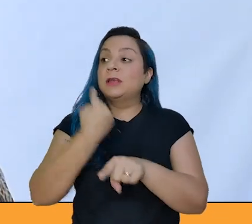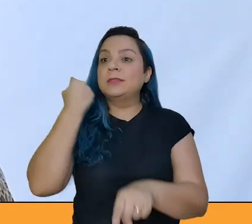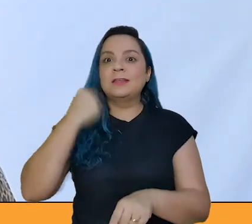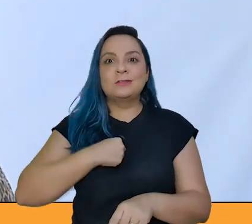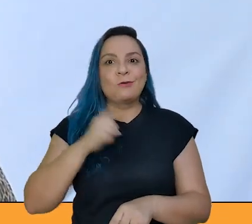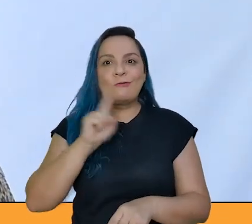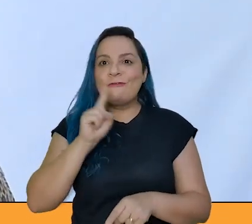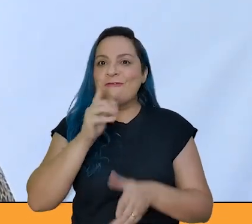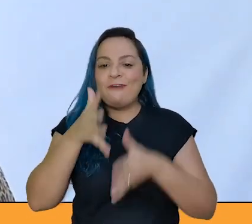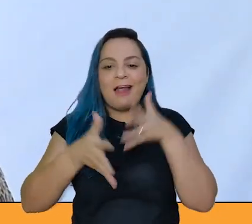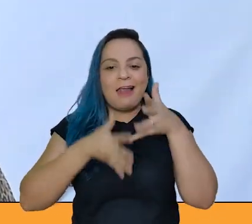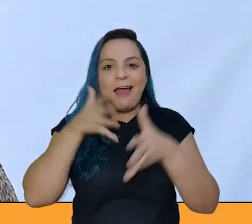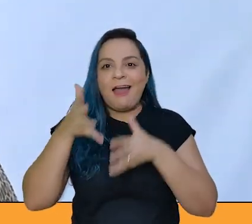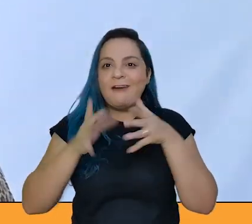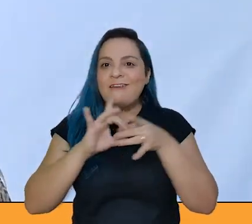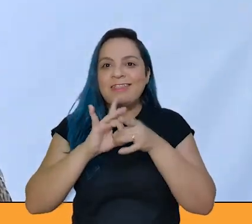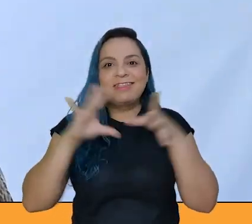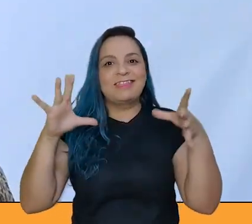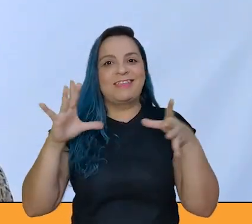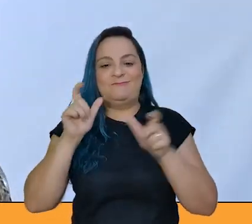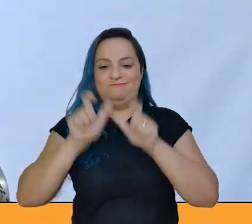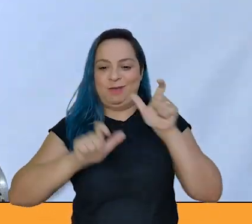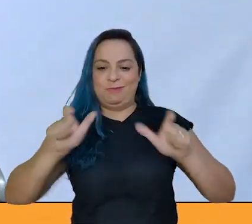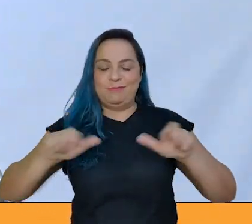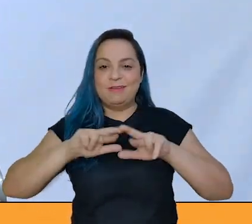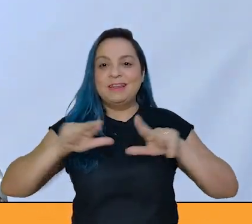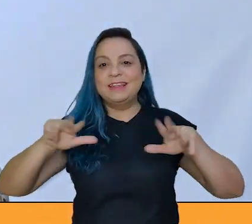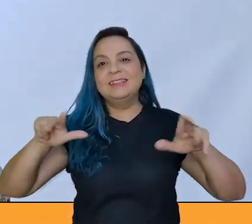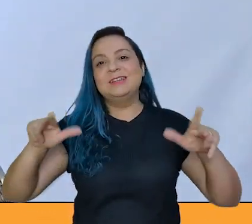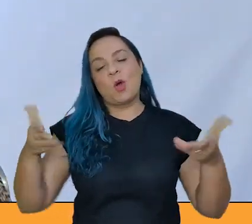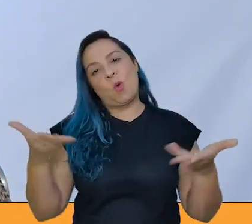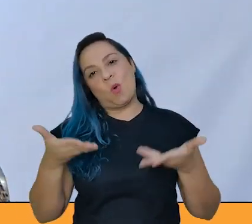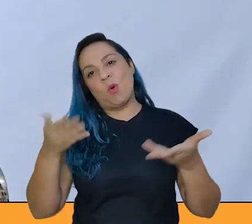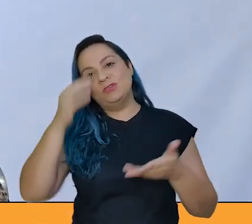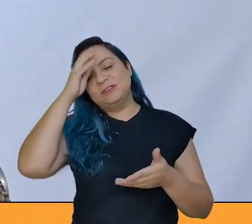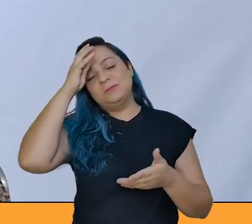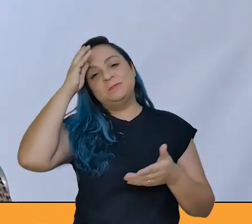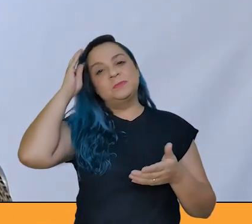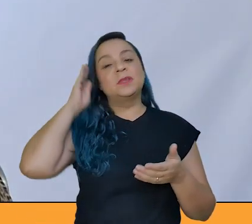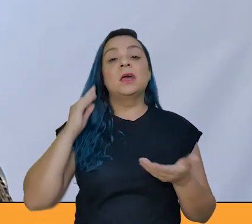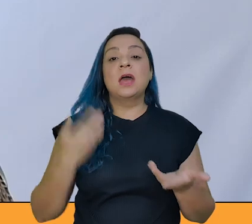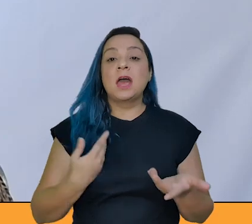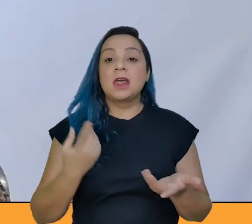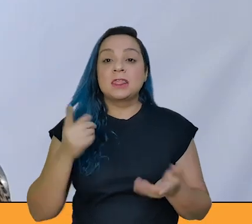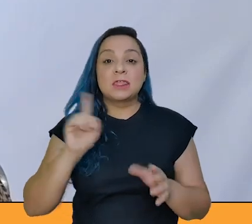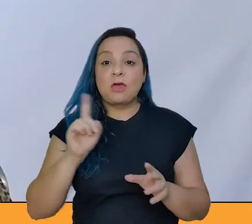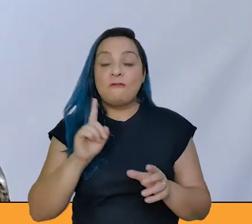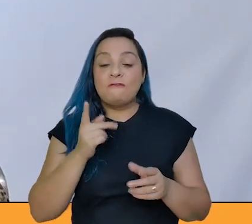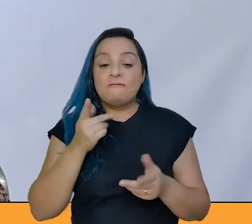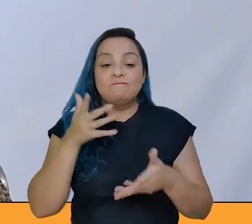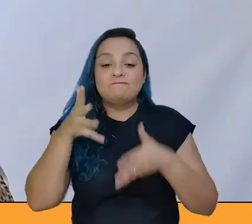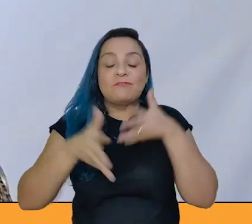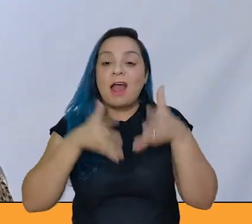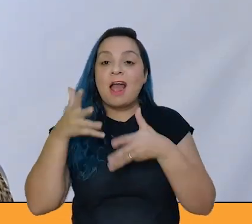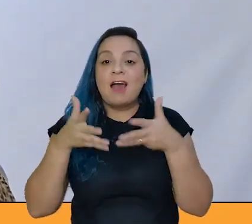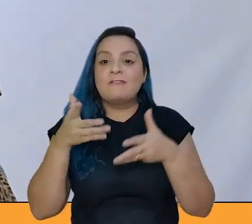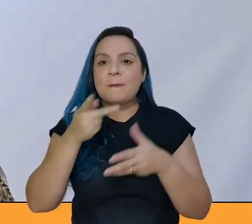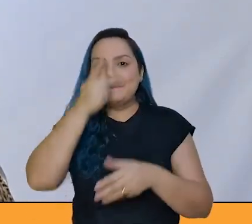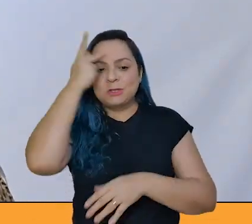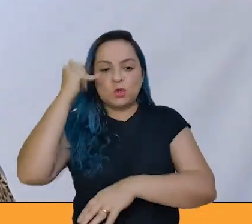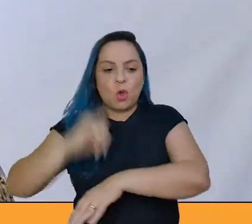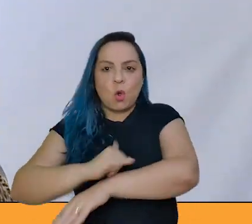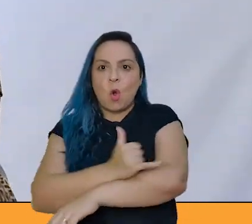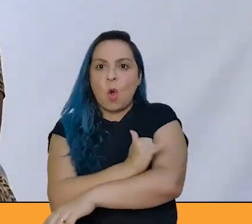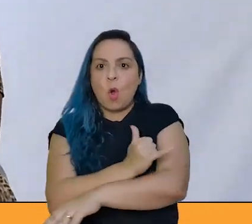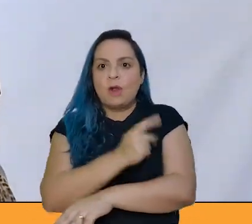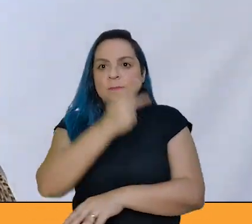não falava sobre pluralidade de corpos como a gente fala hoje em dia. A gente não falava sobre pessoas